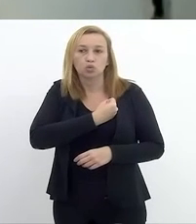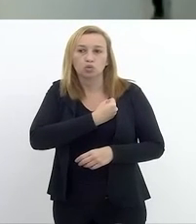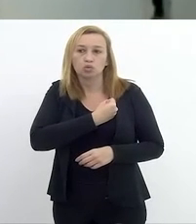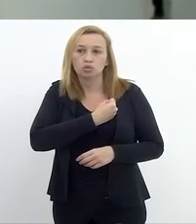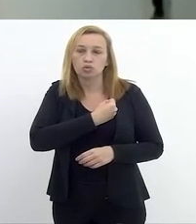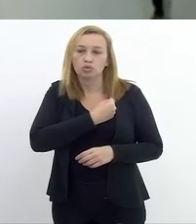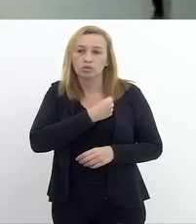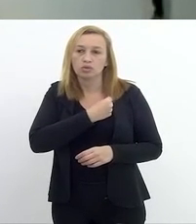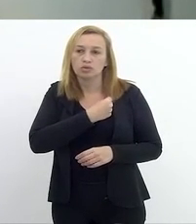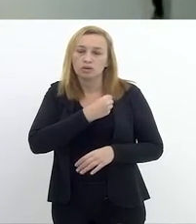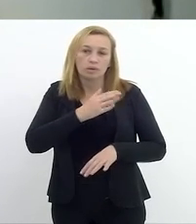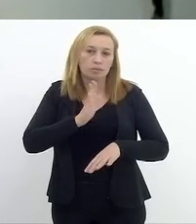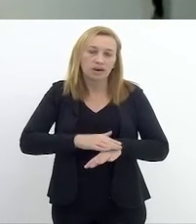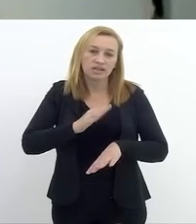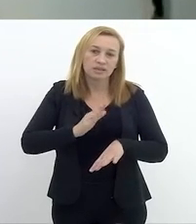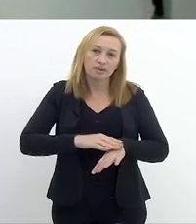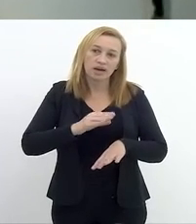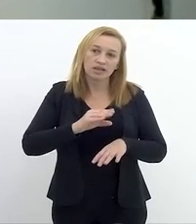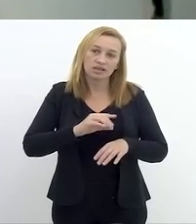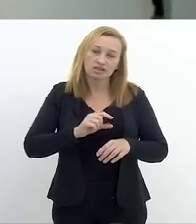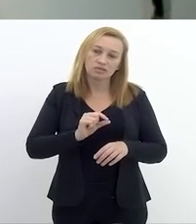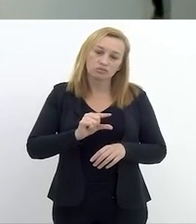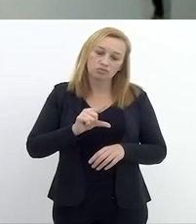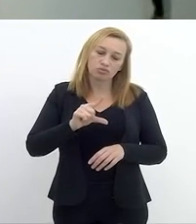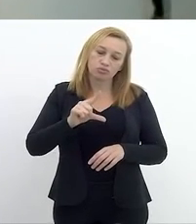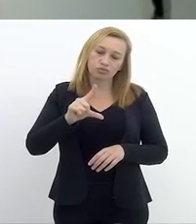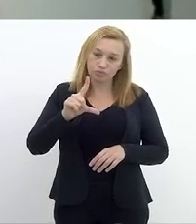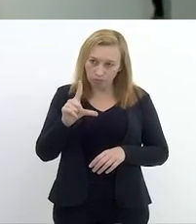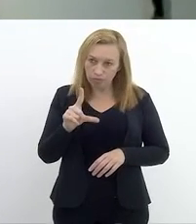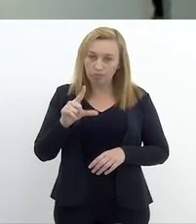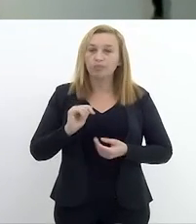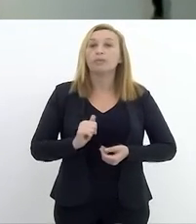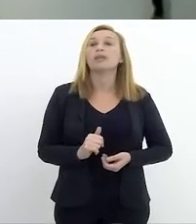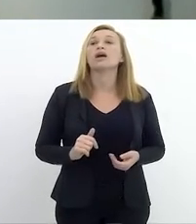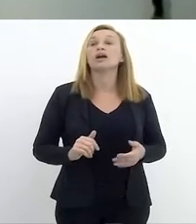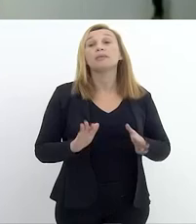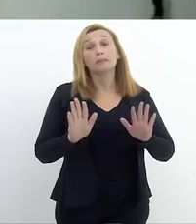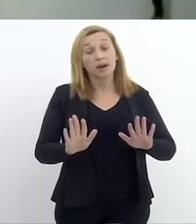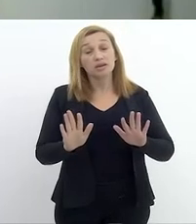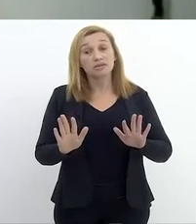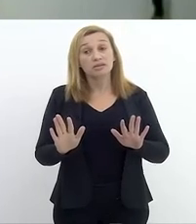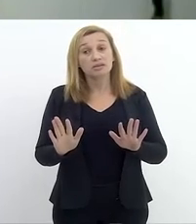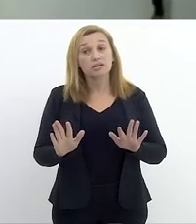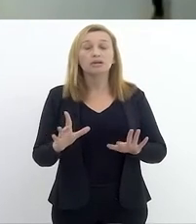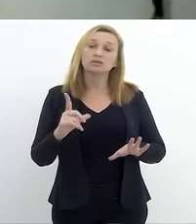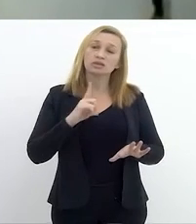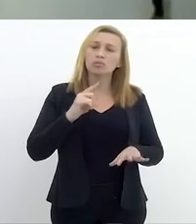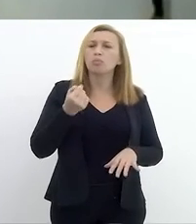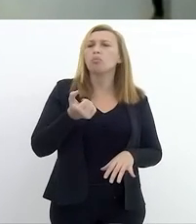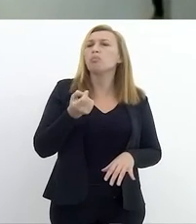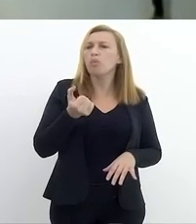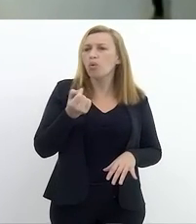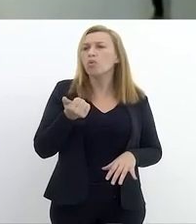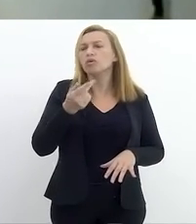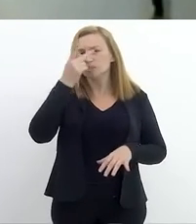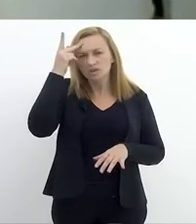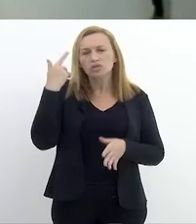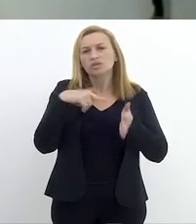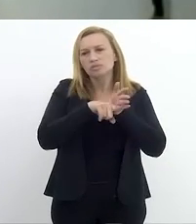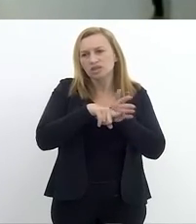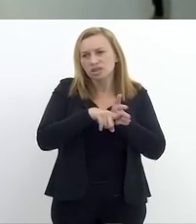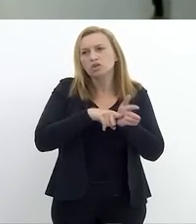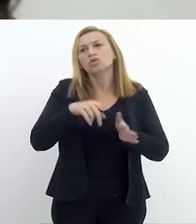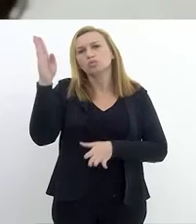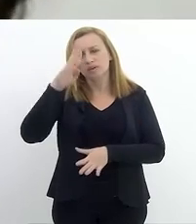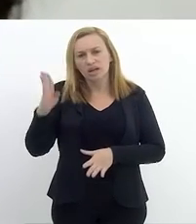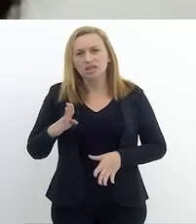crescentemente, crescendo a cada ano ao longo de todo esse período. Mas, apesar disso, nós temos muito poucos pesquisadores